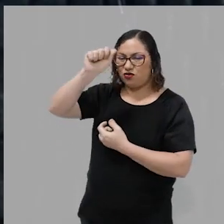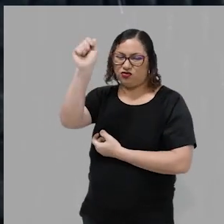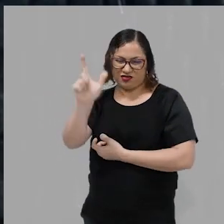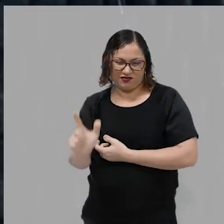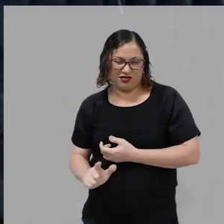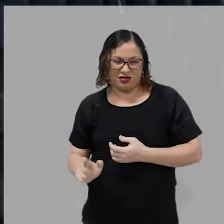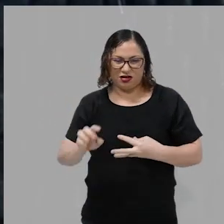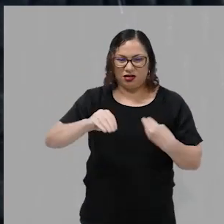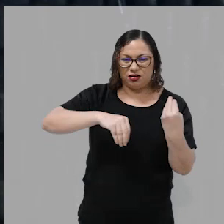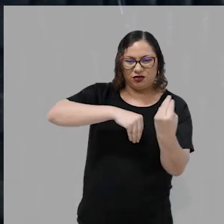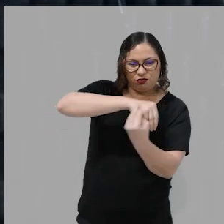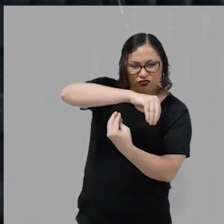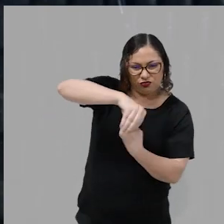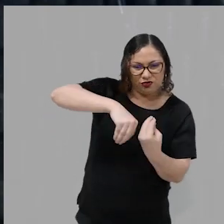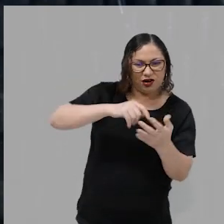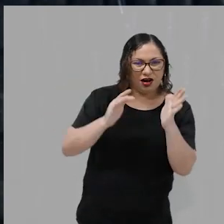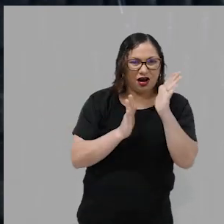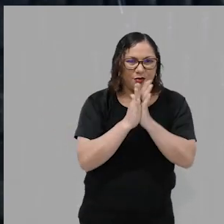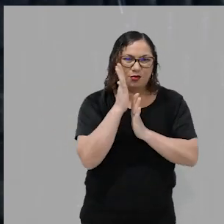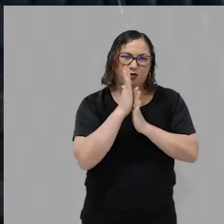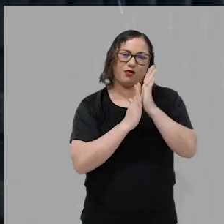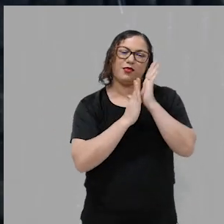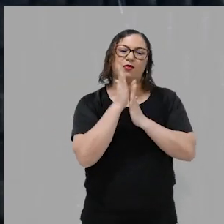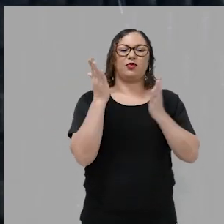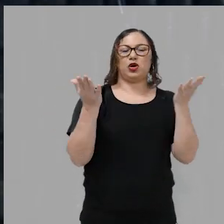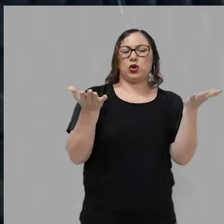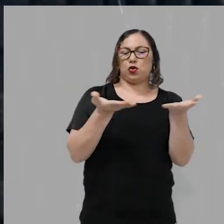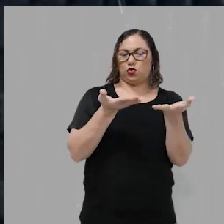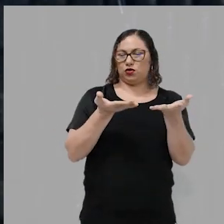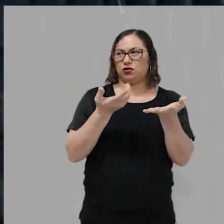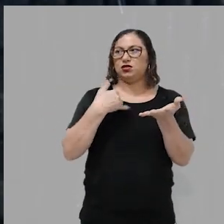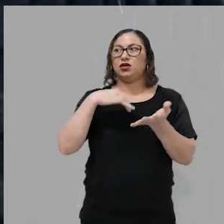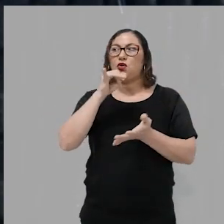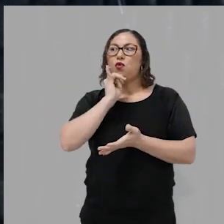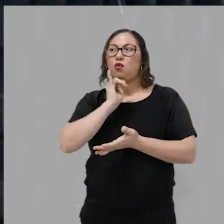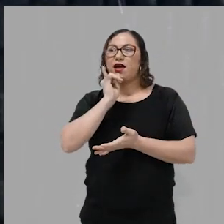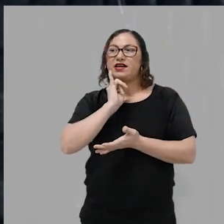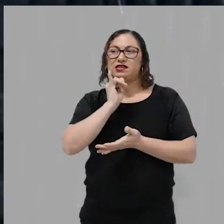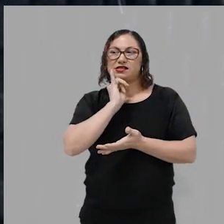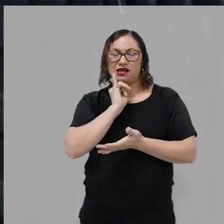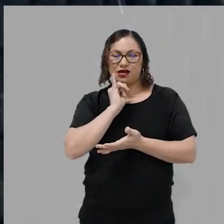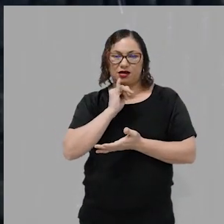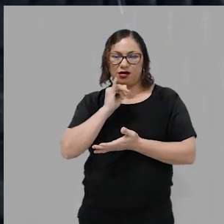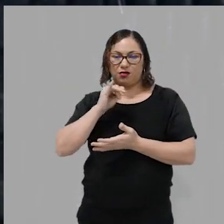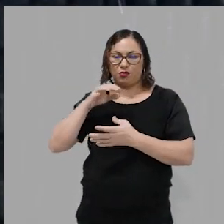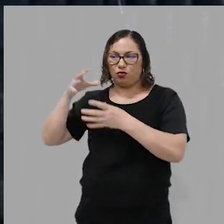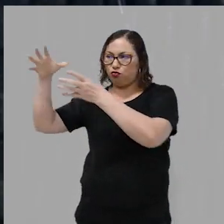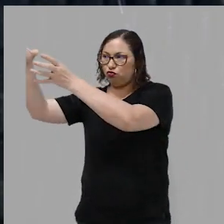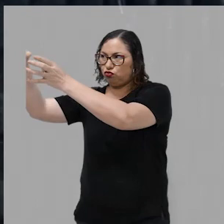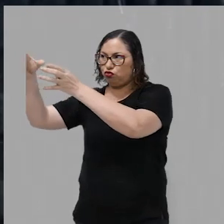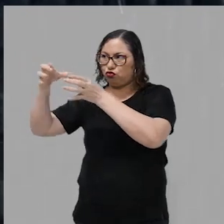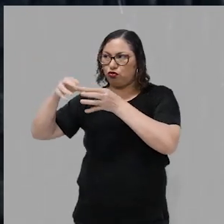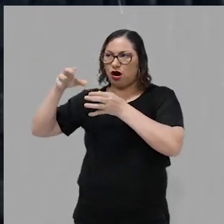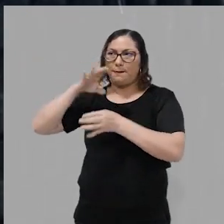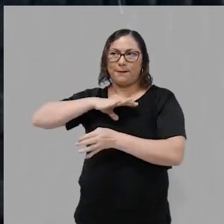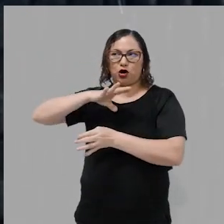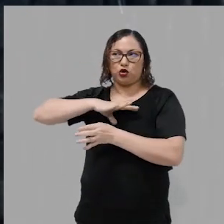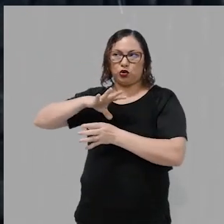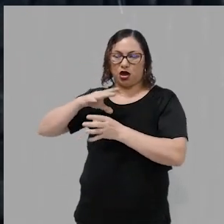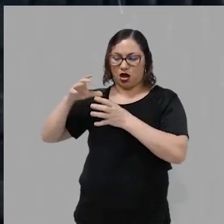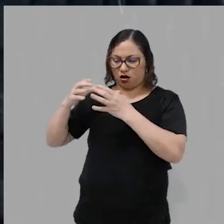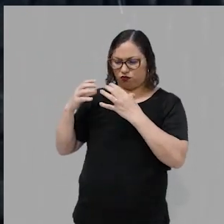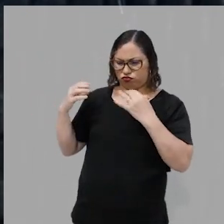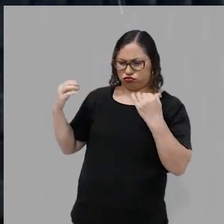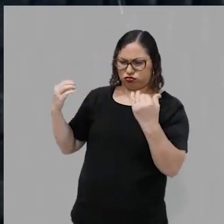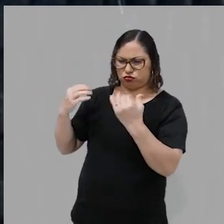hoje. Eu estou colocando um exemplo só de como isto aqui, dessa vinda da corte portuguesa, corte, muita